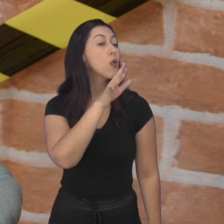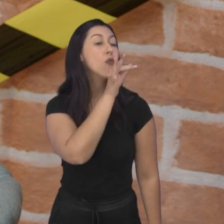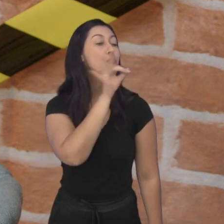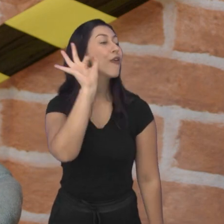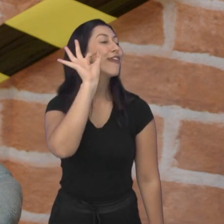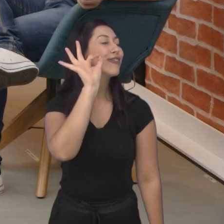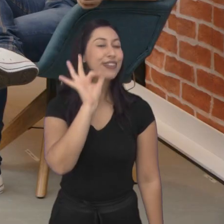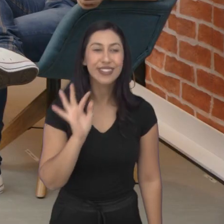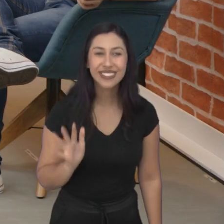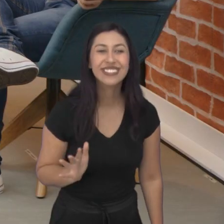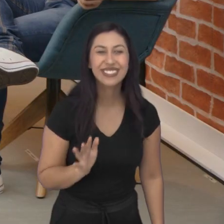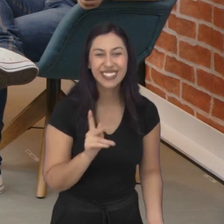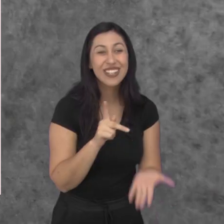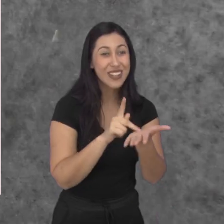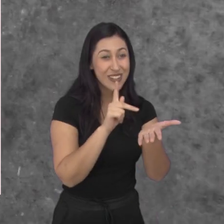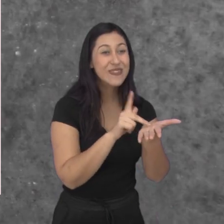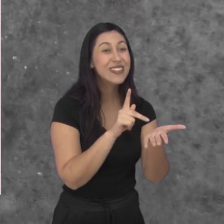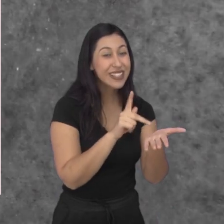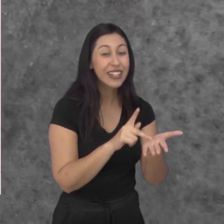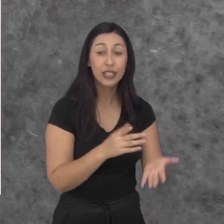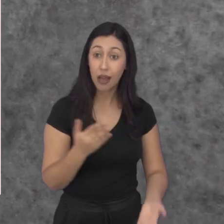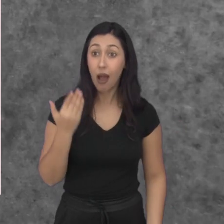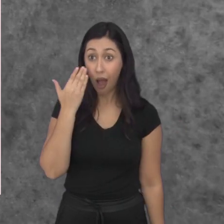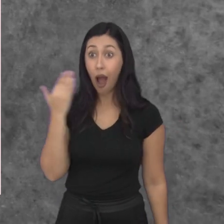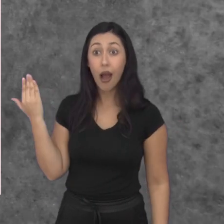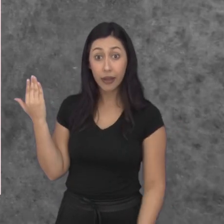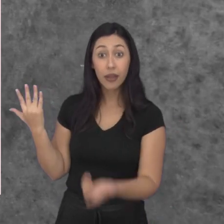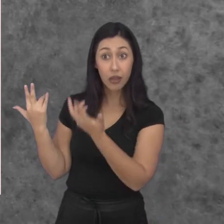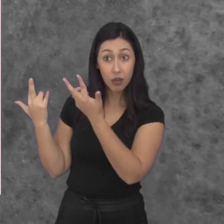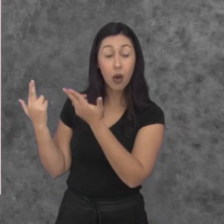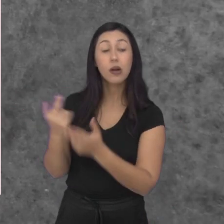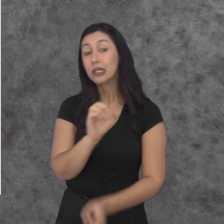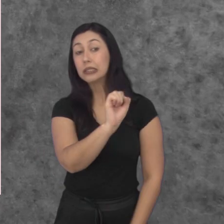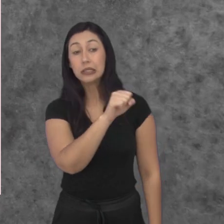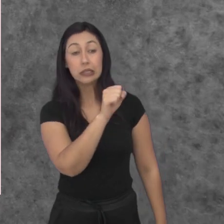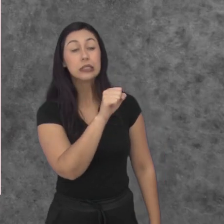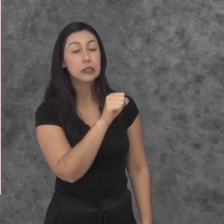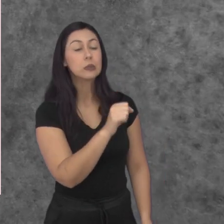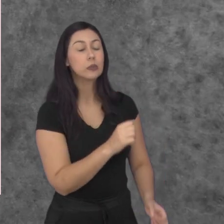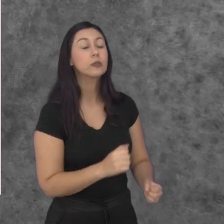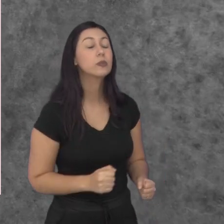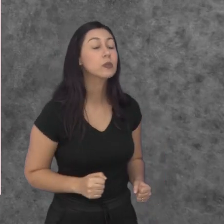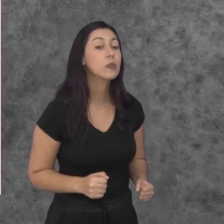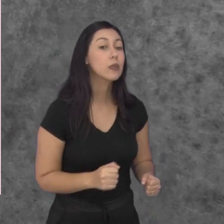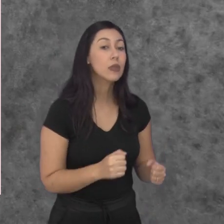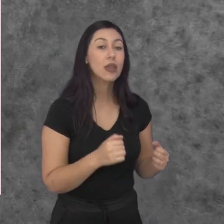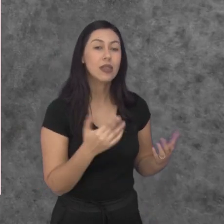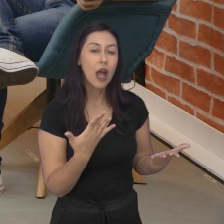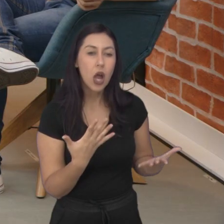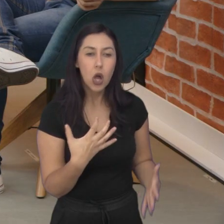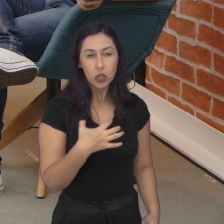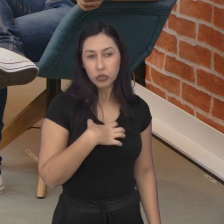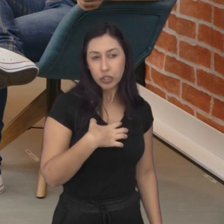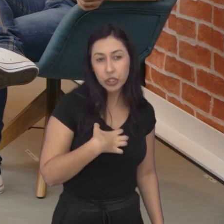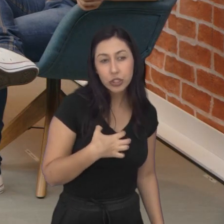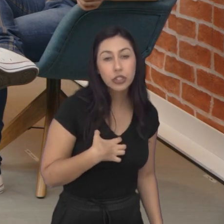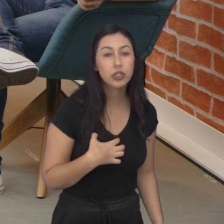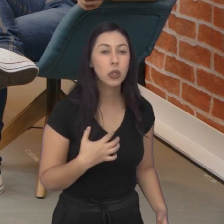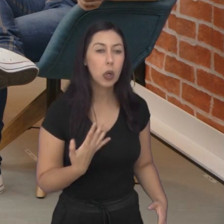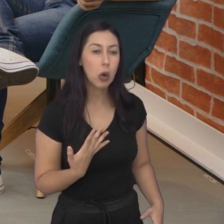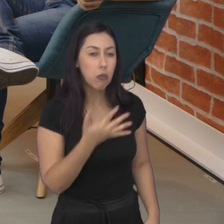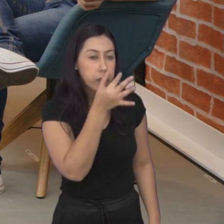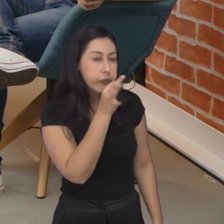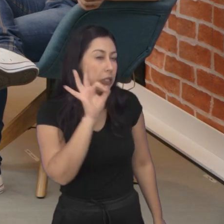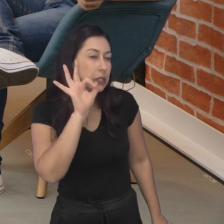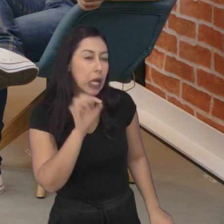que nessa época aí era bem Valdeville mesmo, né? Aqui era uma também coisa... é mais ou menos da mesma época. Exato, é da mesma época mesmo. Que é uma coisa Pierrot,